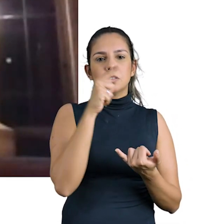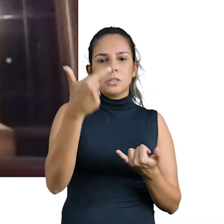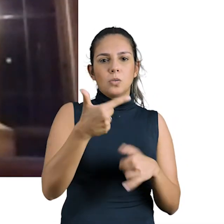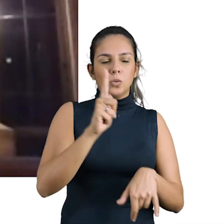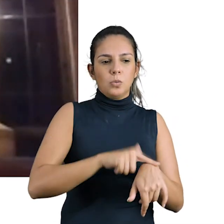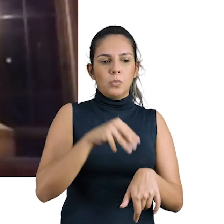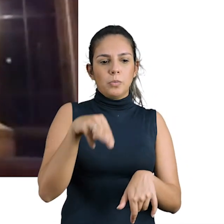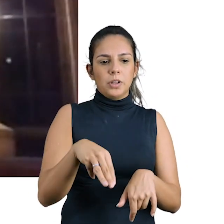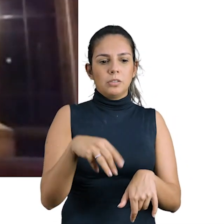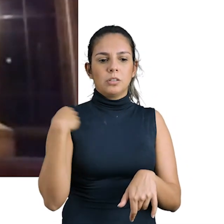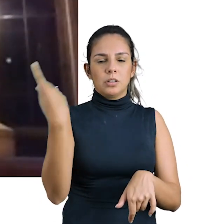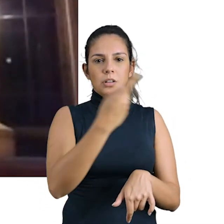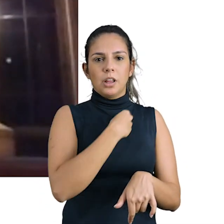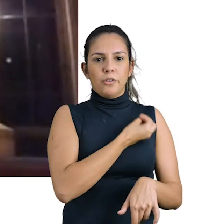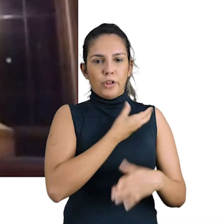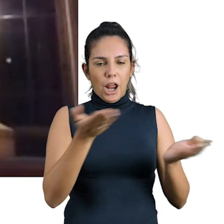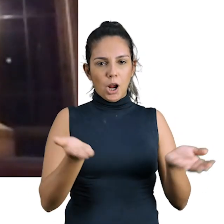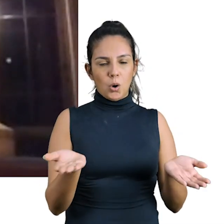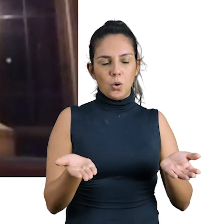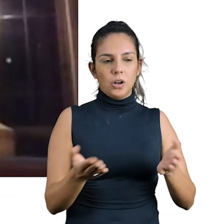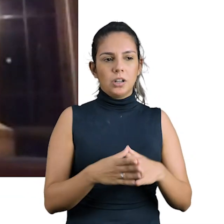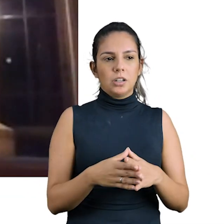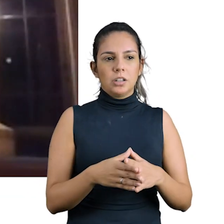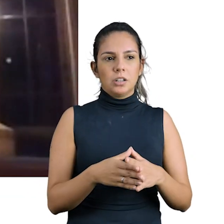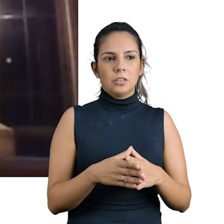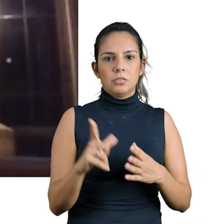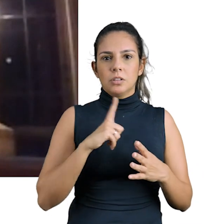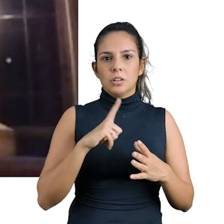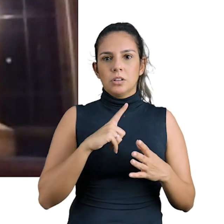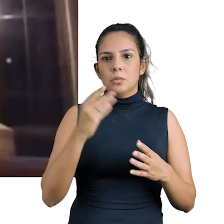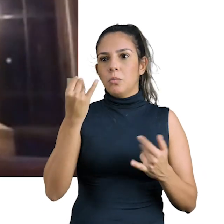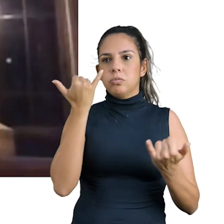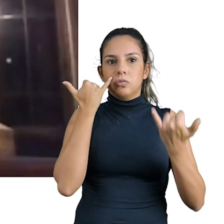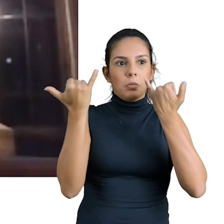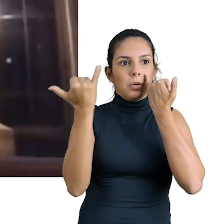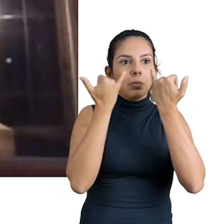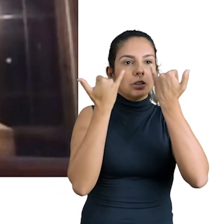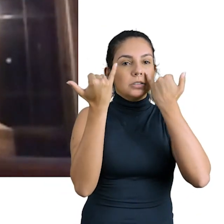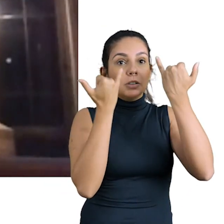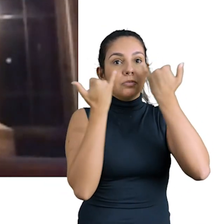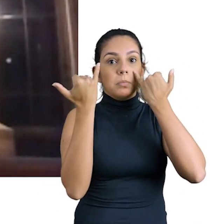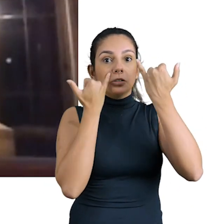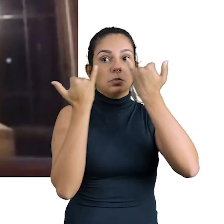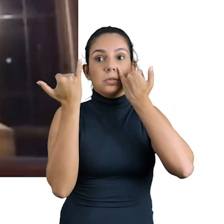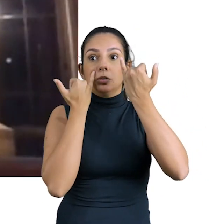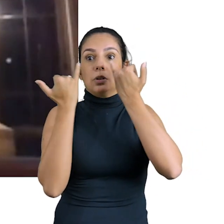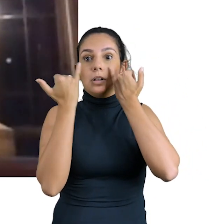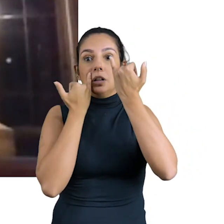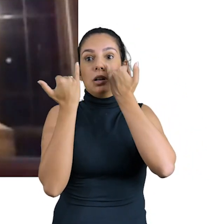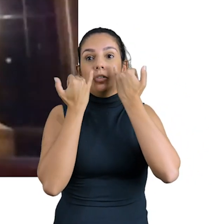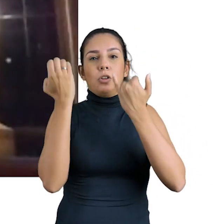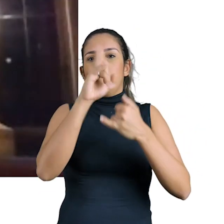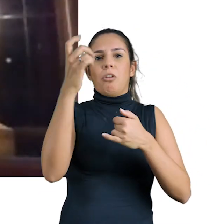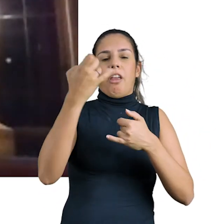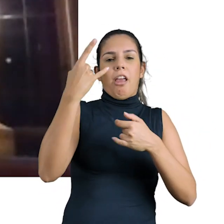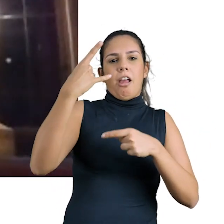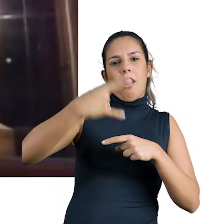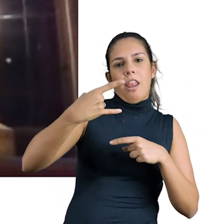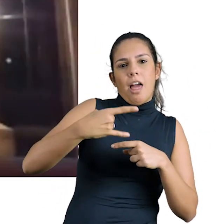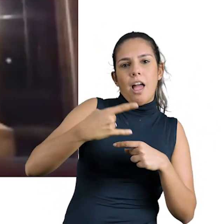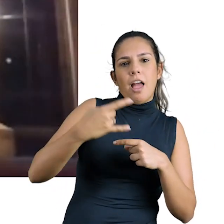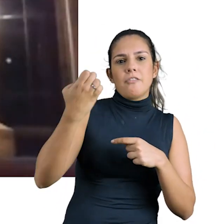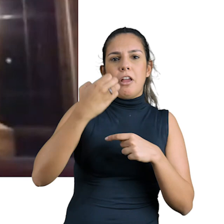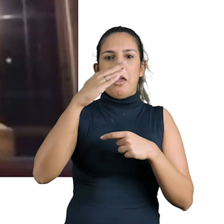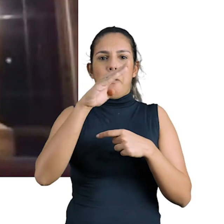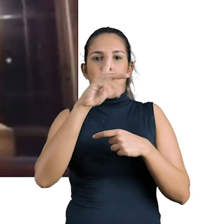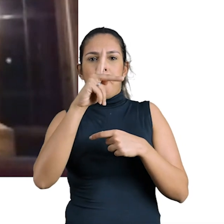segundo momento que a gente está vivendo ainda, né, de excesso de informações. Então todo mundo quer uma live, todo mundo quer